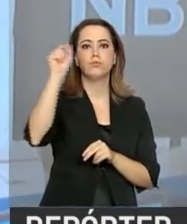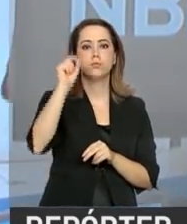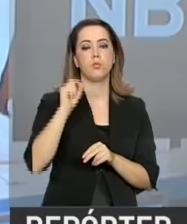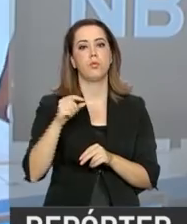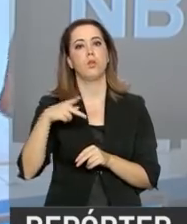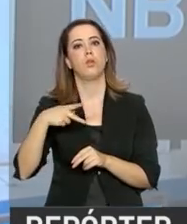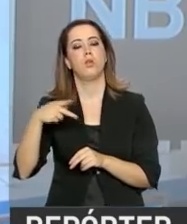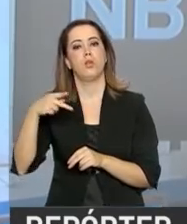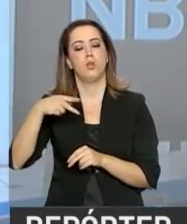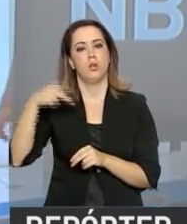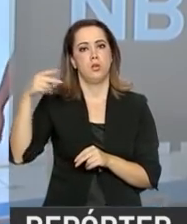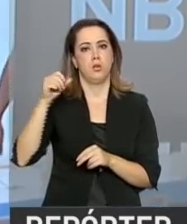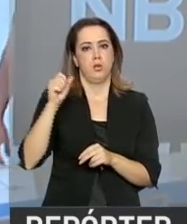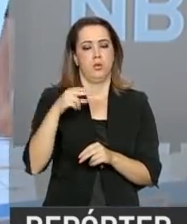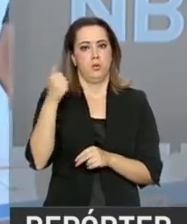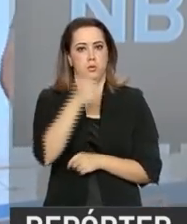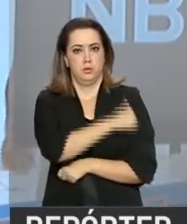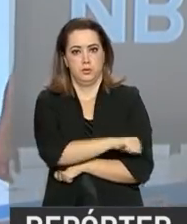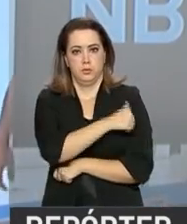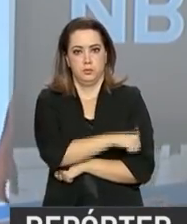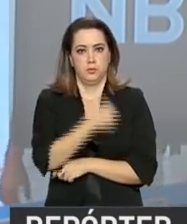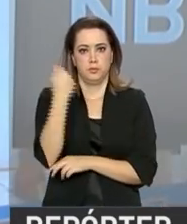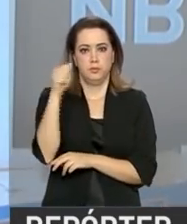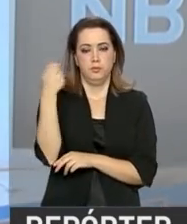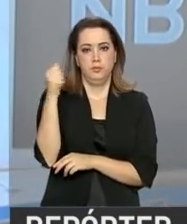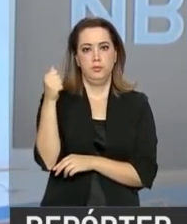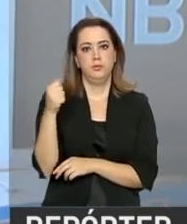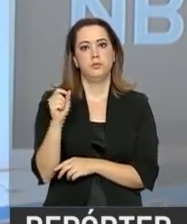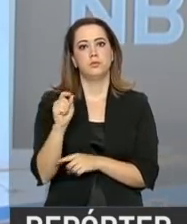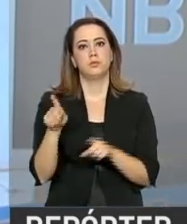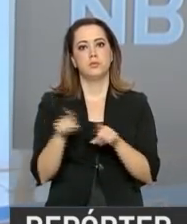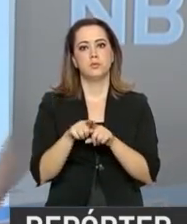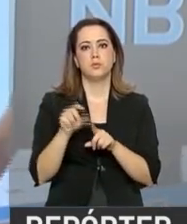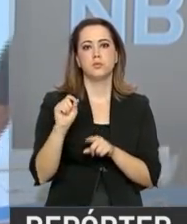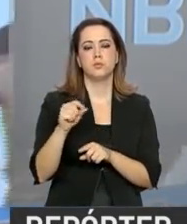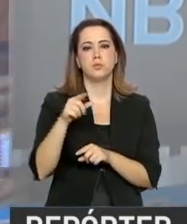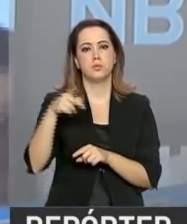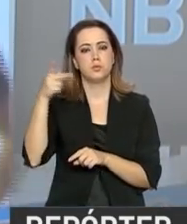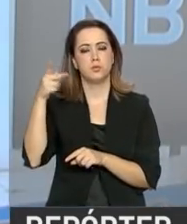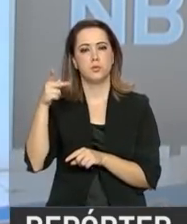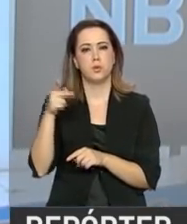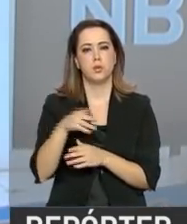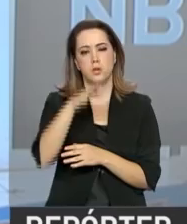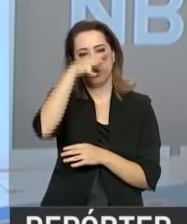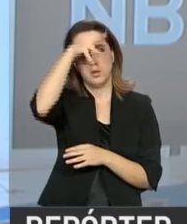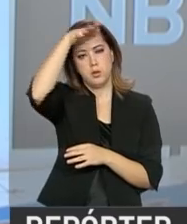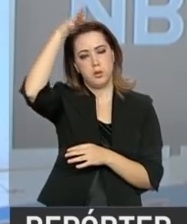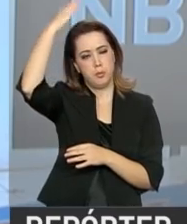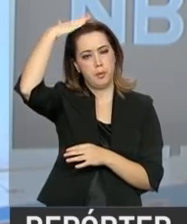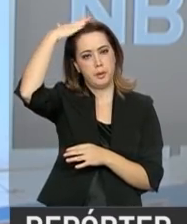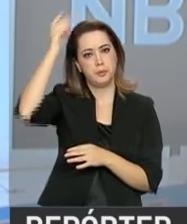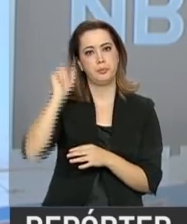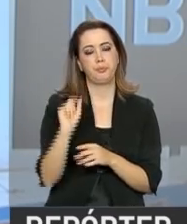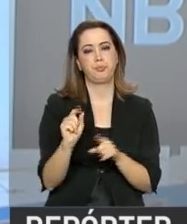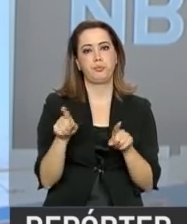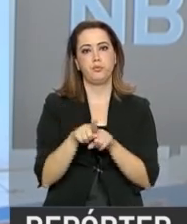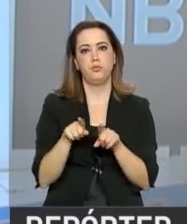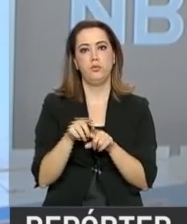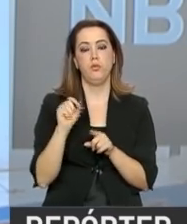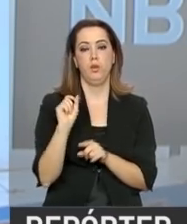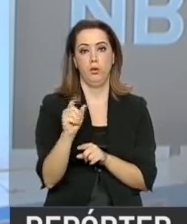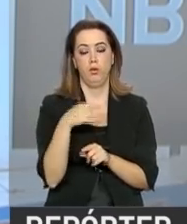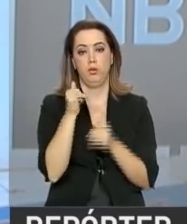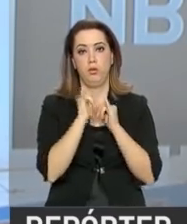Pará Rio de Janeiro Rio Grande do Sul Santa Catarina e Paraná na pesquisa divulgada pelo ibg em